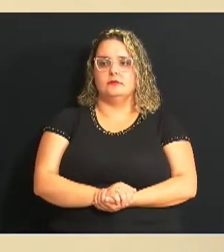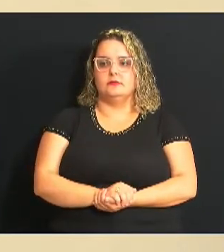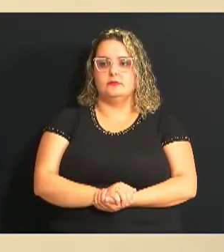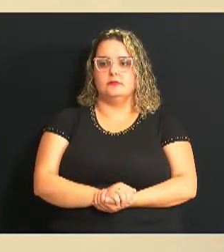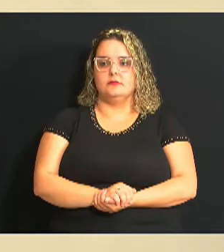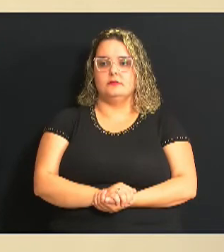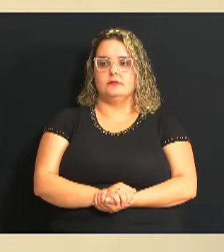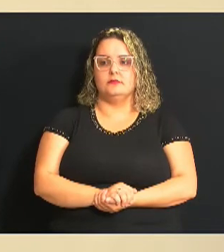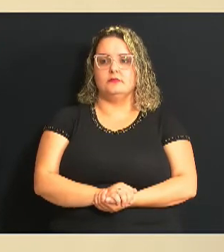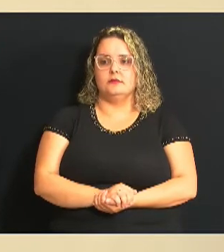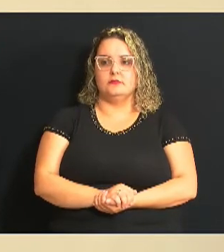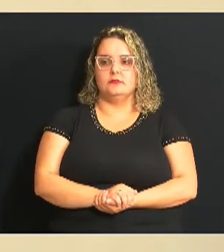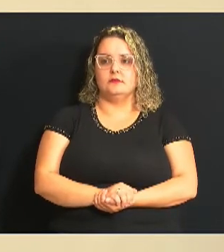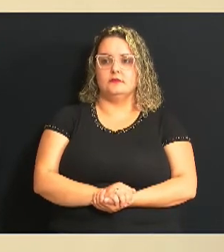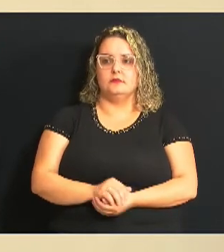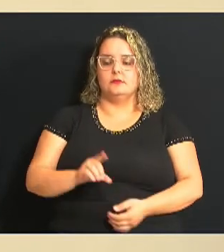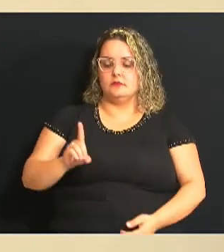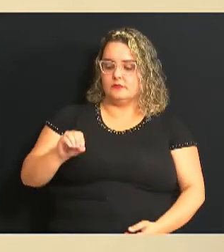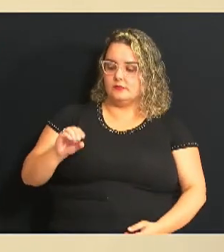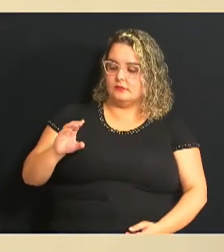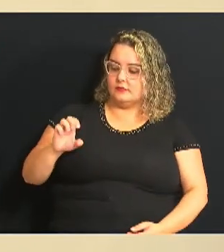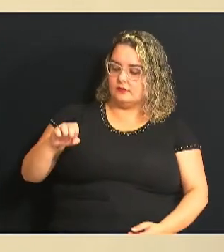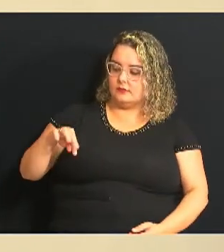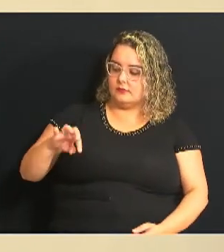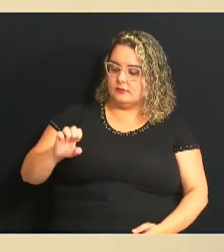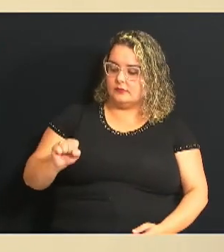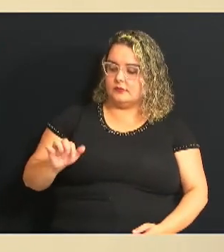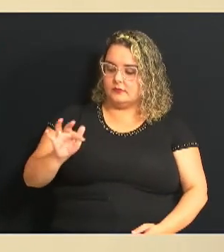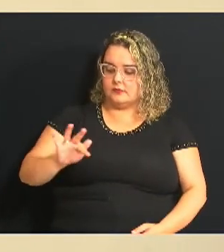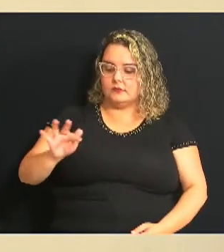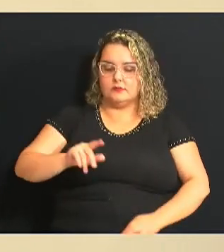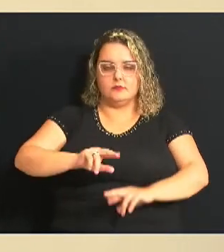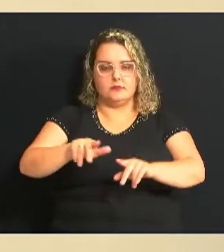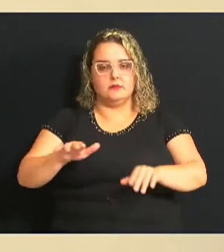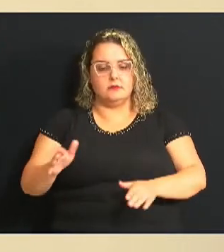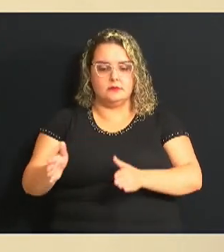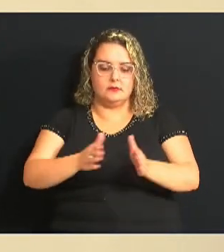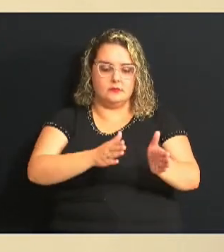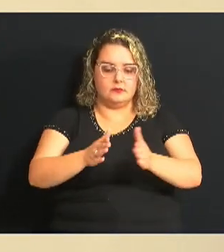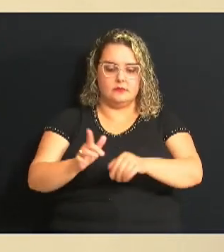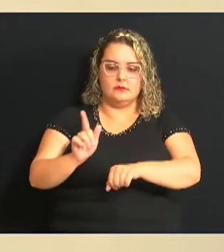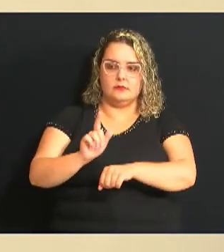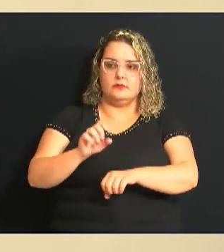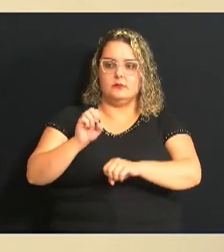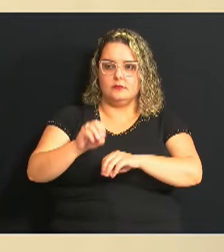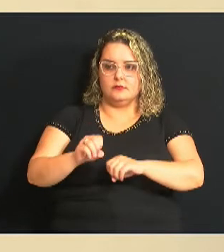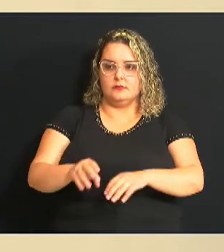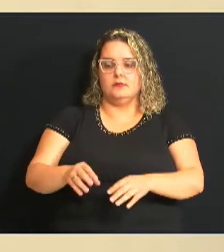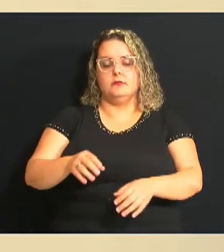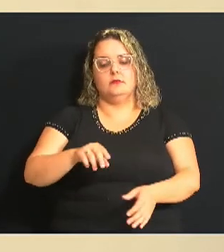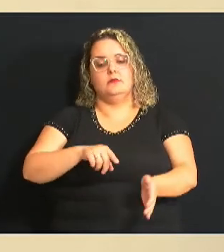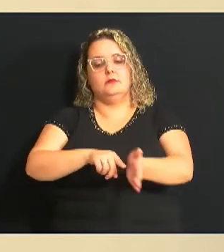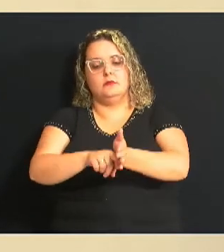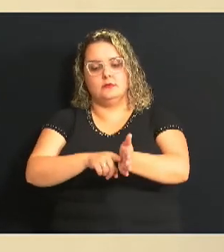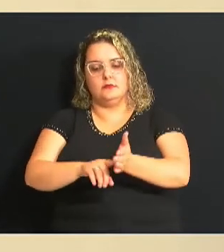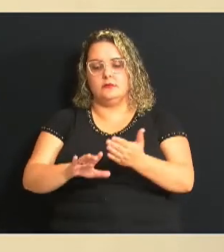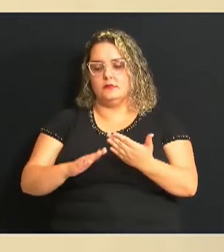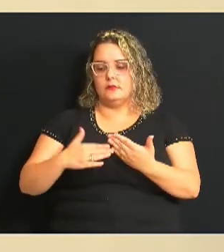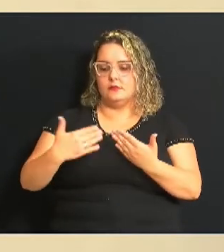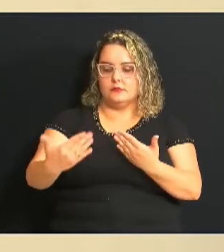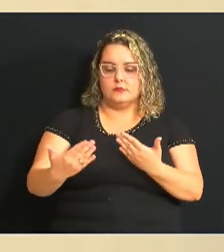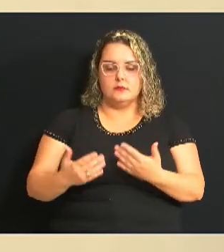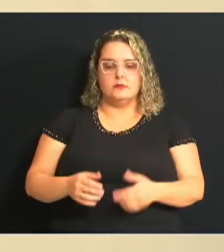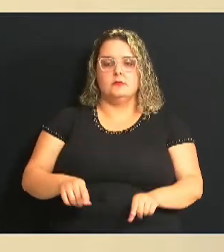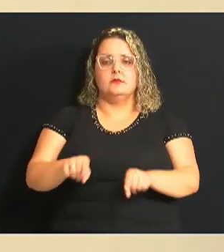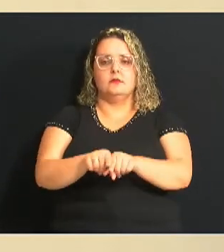do docente universitário, ela tem várias facetas. Graduação é ensino, pesquisa, extensão e